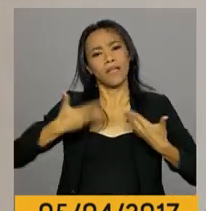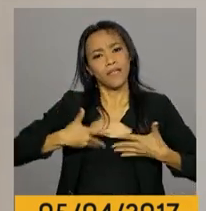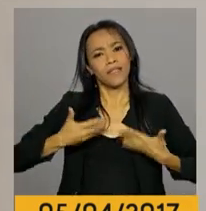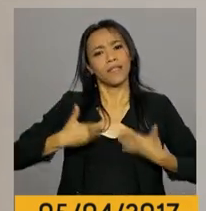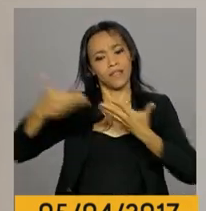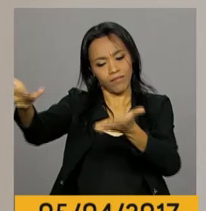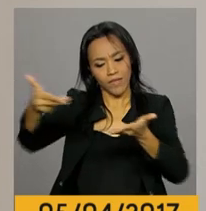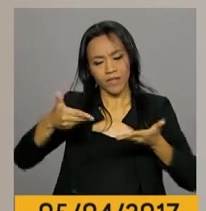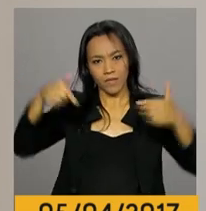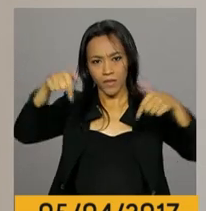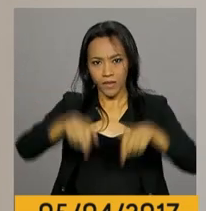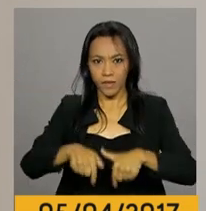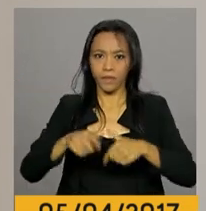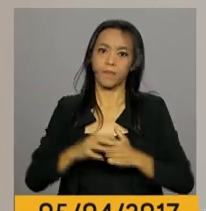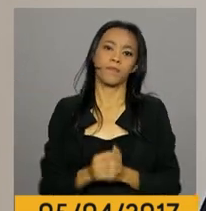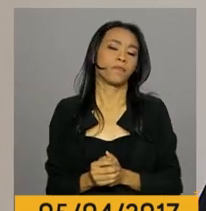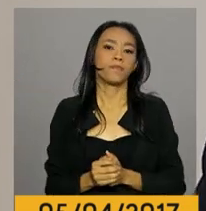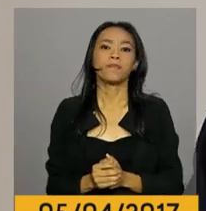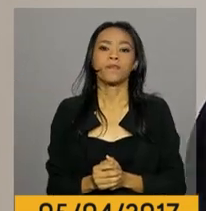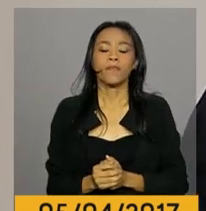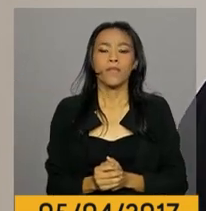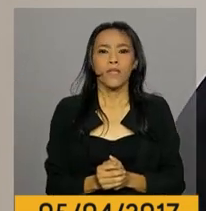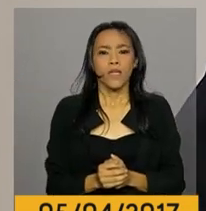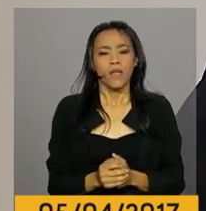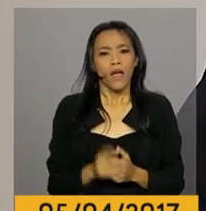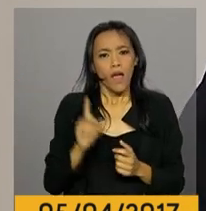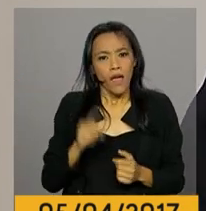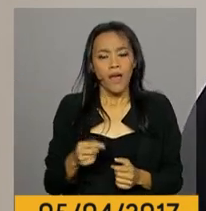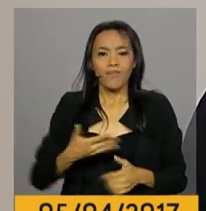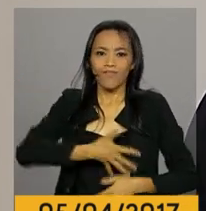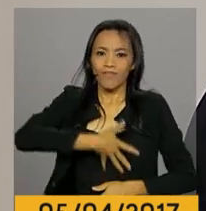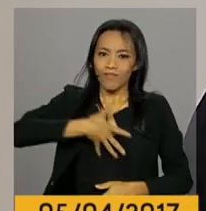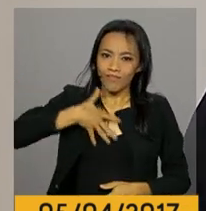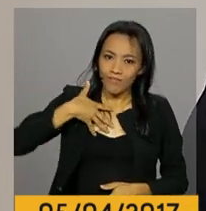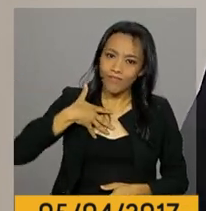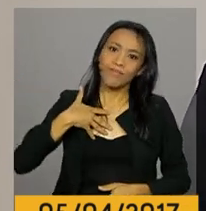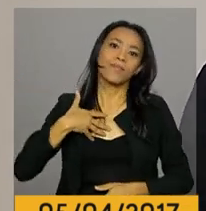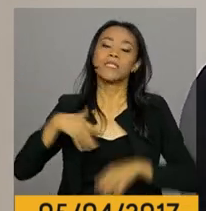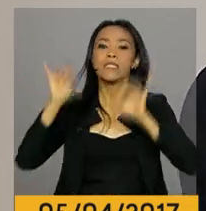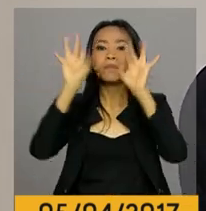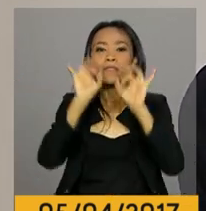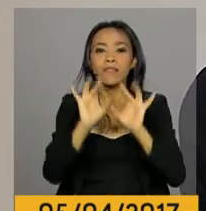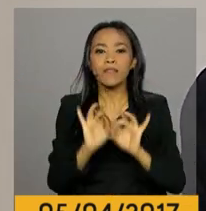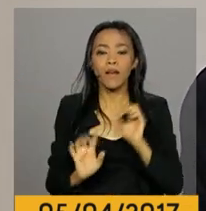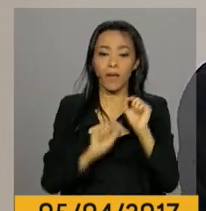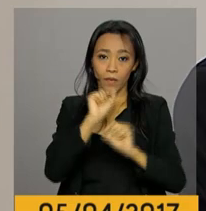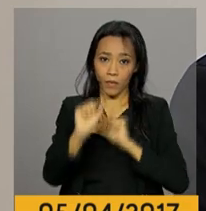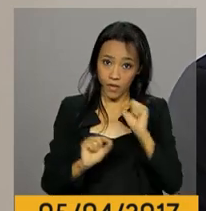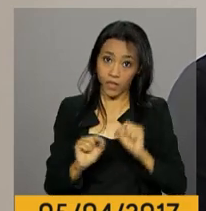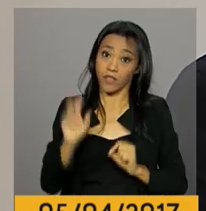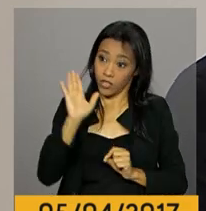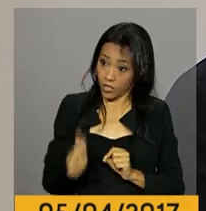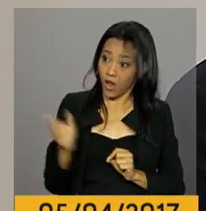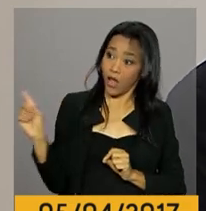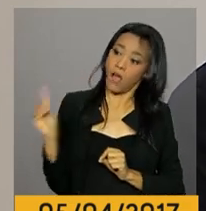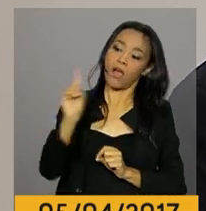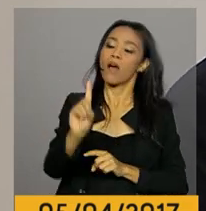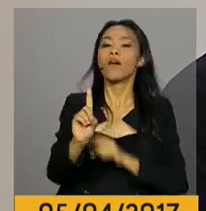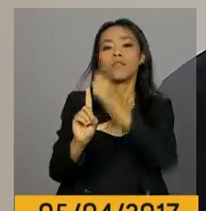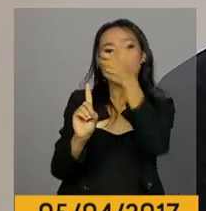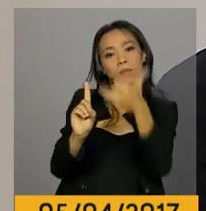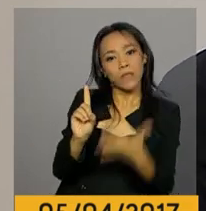recebê-las né e e É uma honra especial na Dupla condição como lembrou a rosangel de